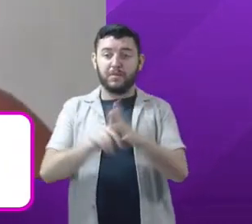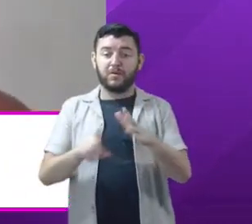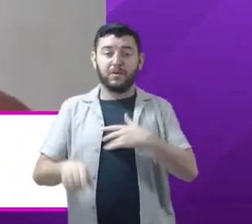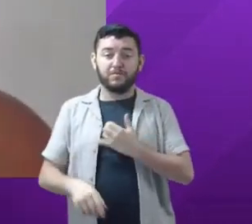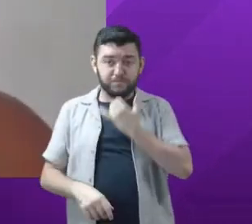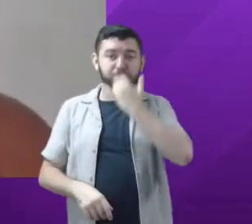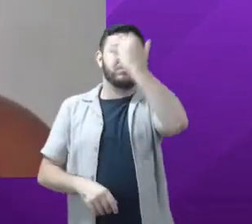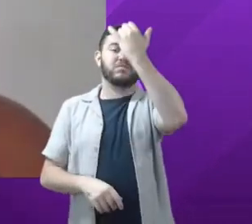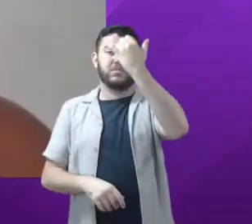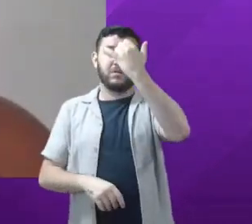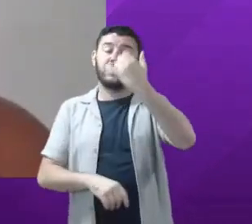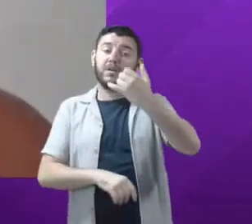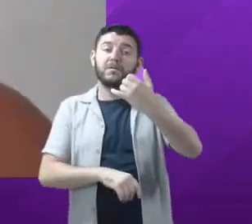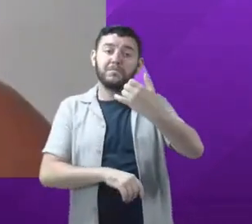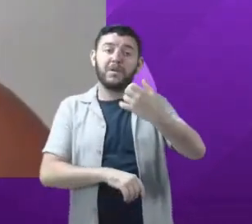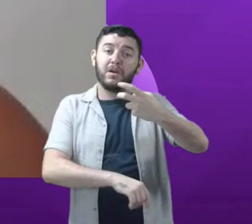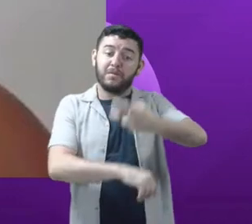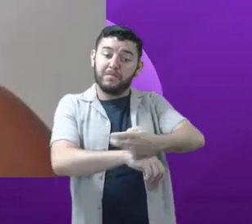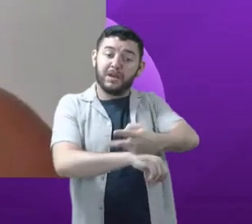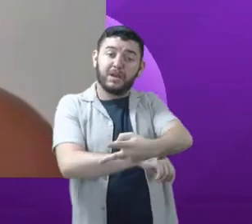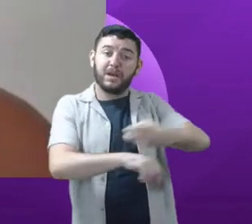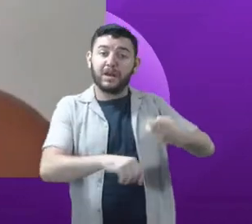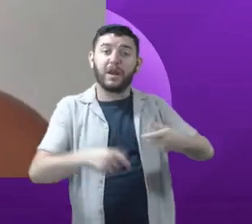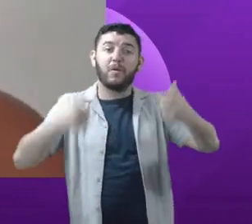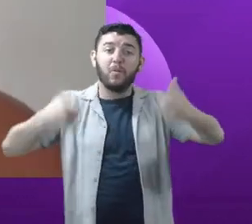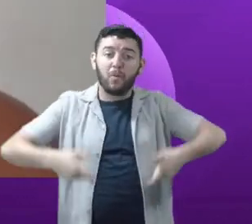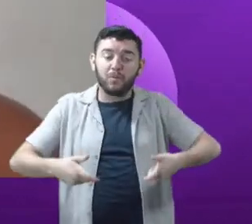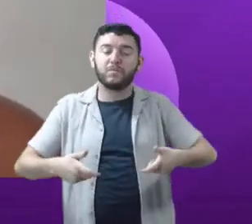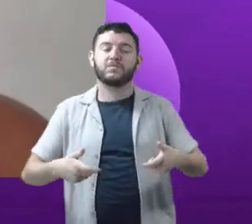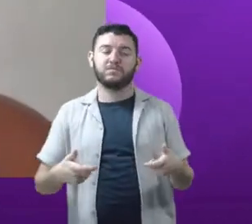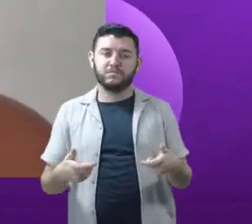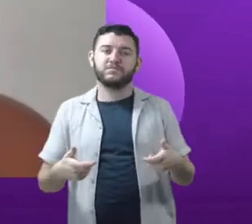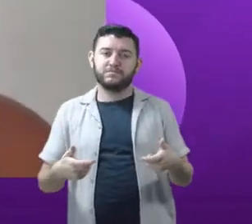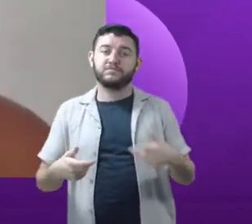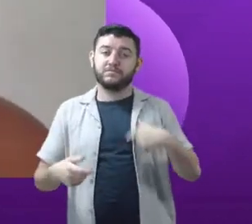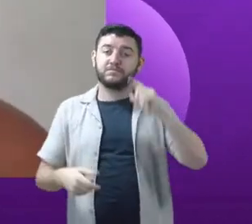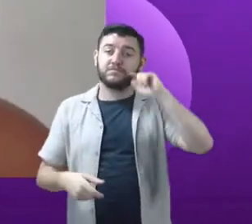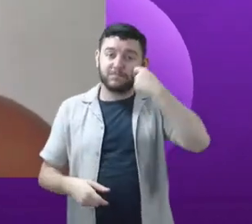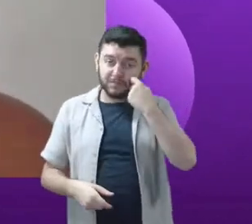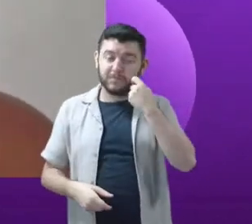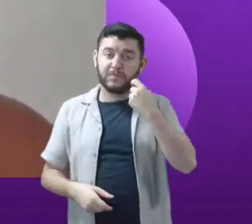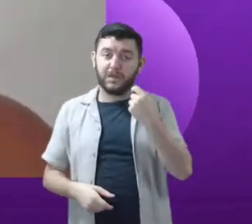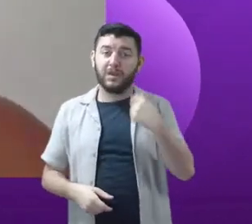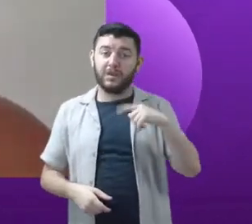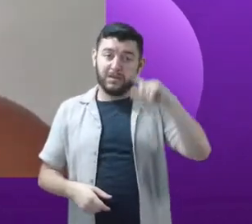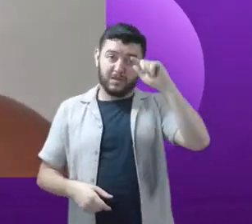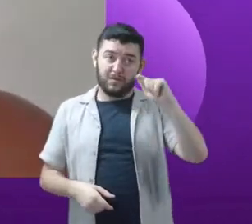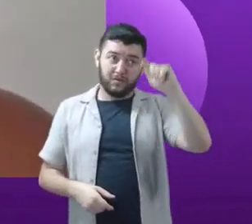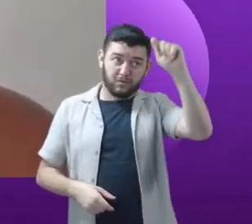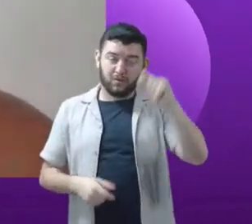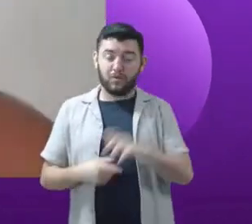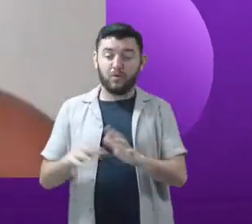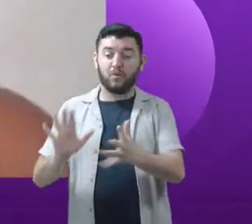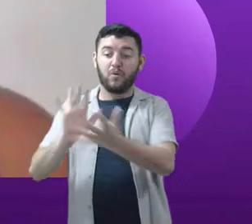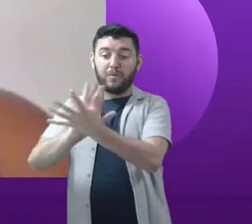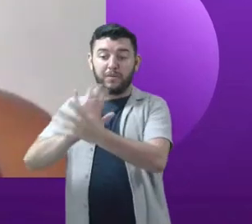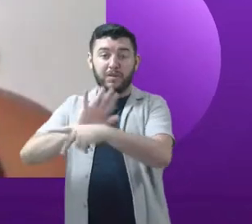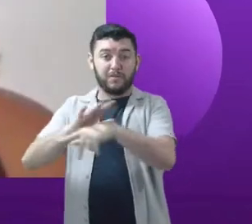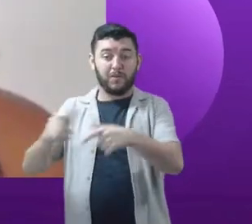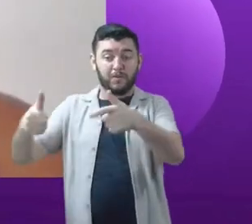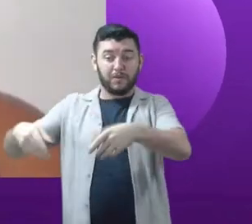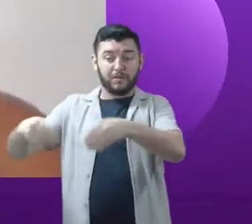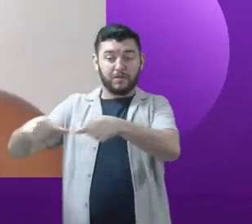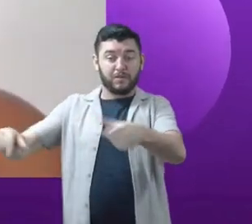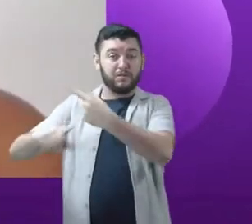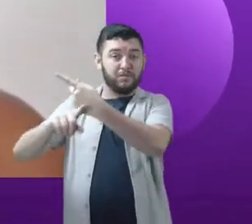Eu fui uma das autoras, né? A gente foi procurado pelo Comitê Nacional Frente à Mineração dos Territórios para